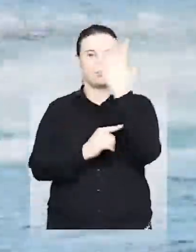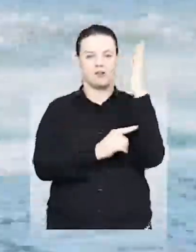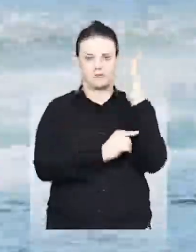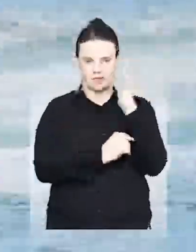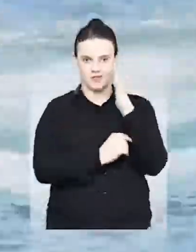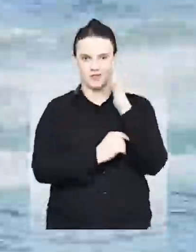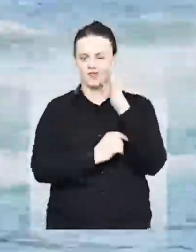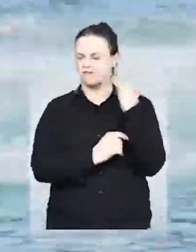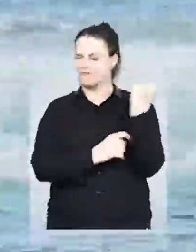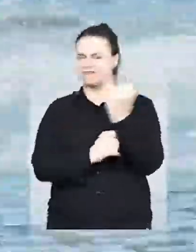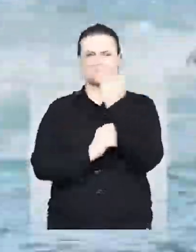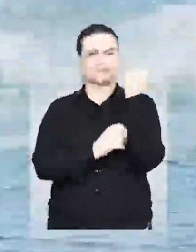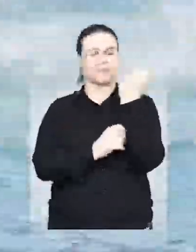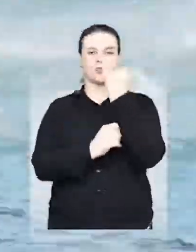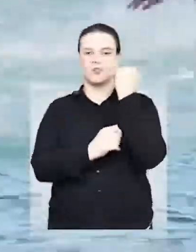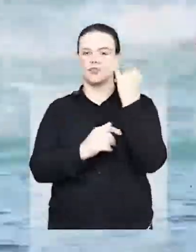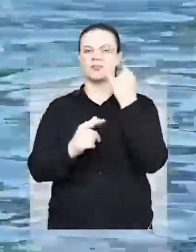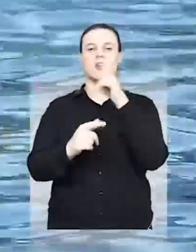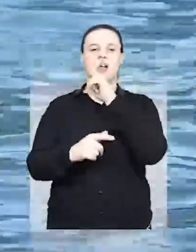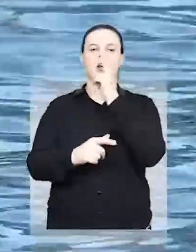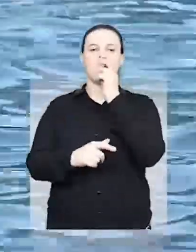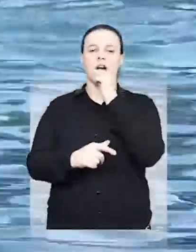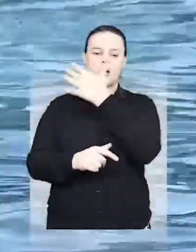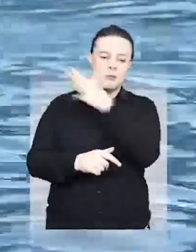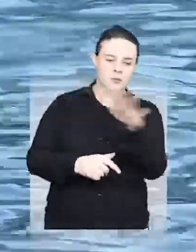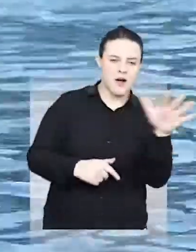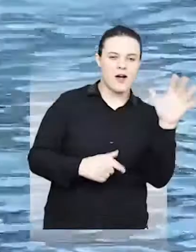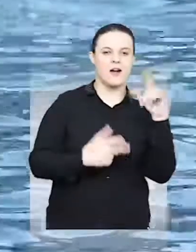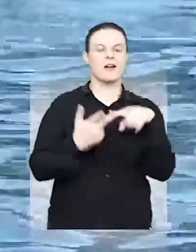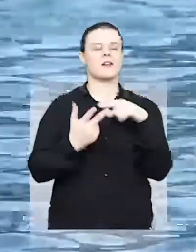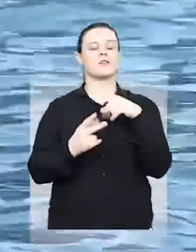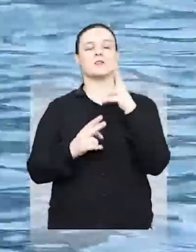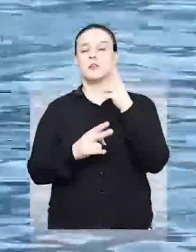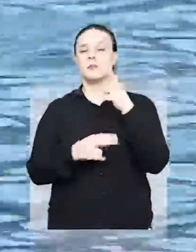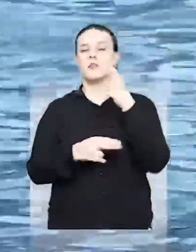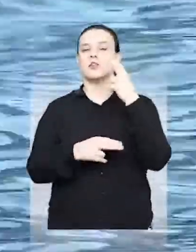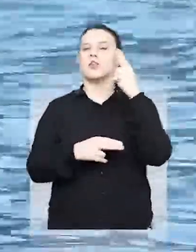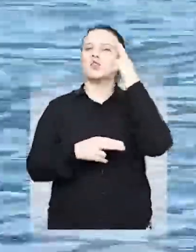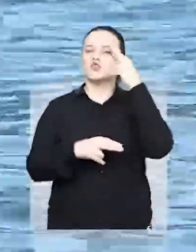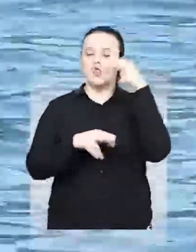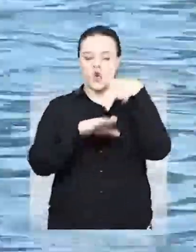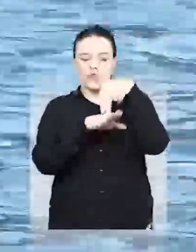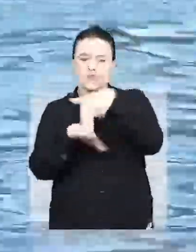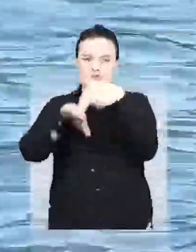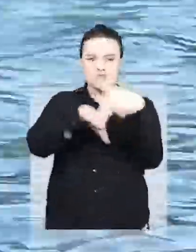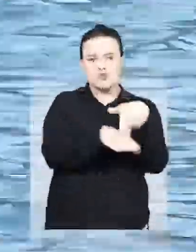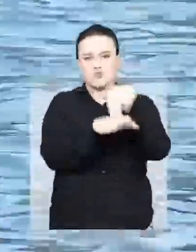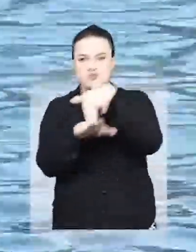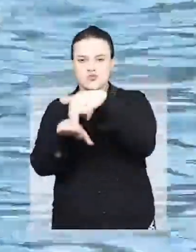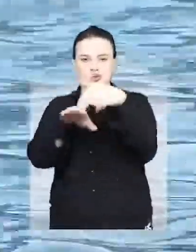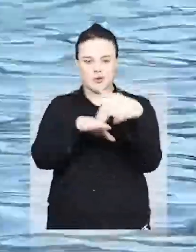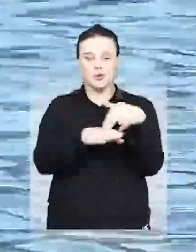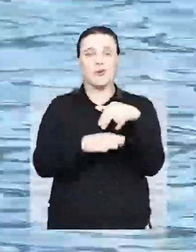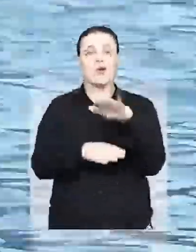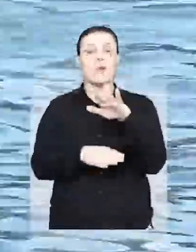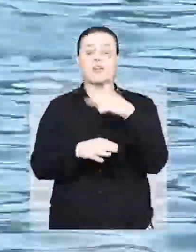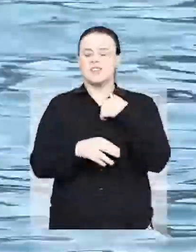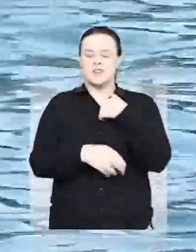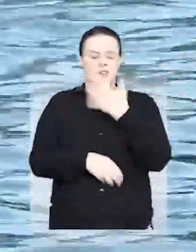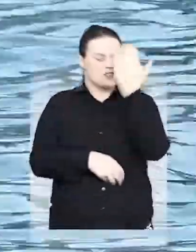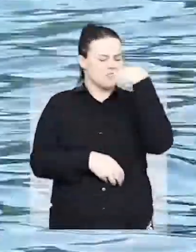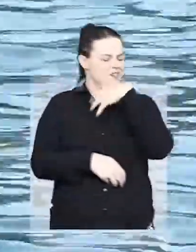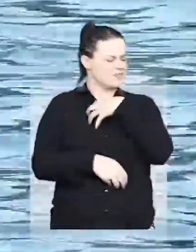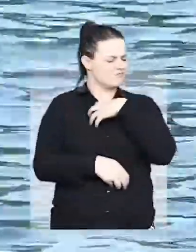natureza, que é fundamental. É o mar. Eu sempre tive o sonho de surfar também e sempre tive meio que